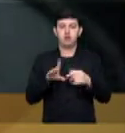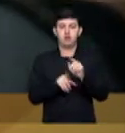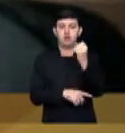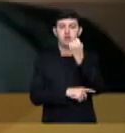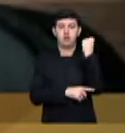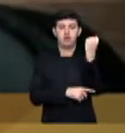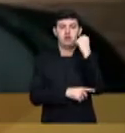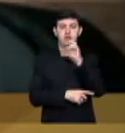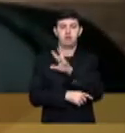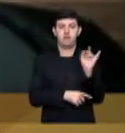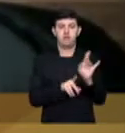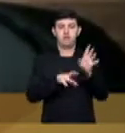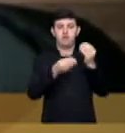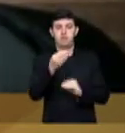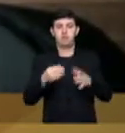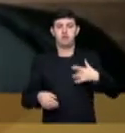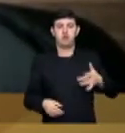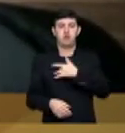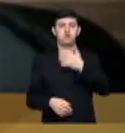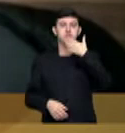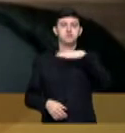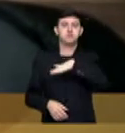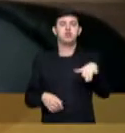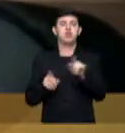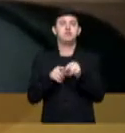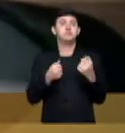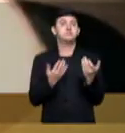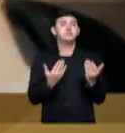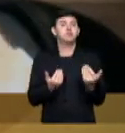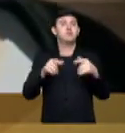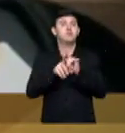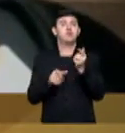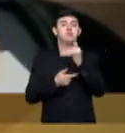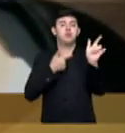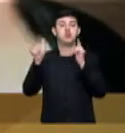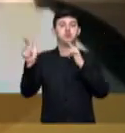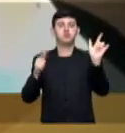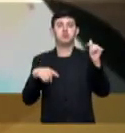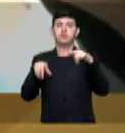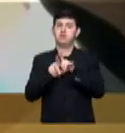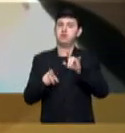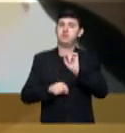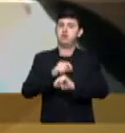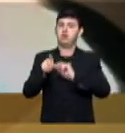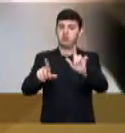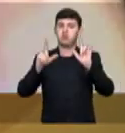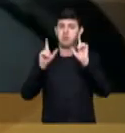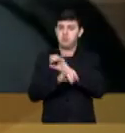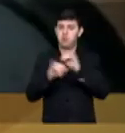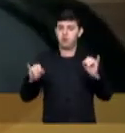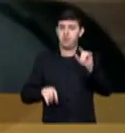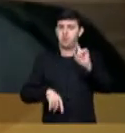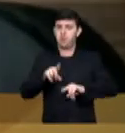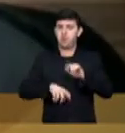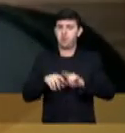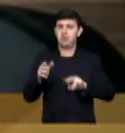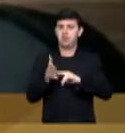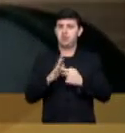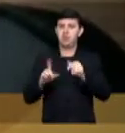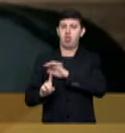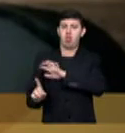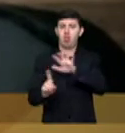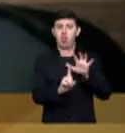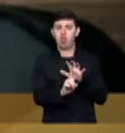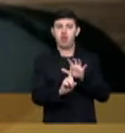grave risco à saúde de crianças e adolescentes e, de outro, que a propaganda desses produtos é uma